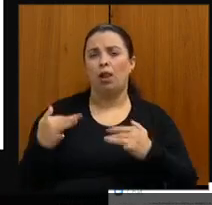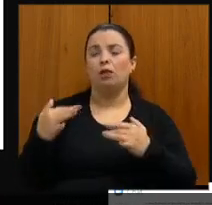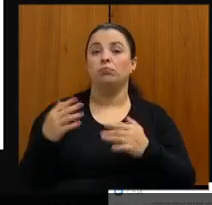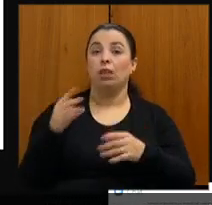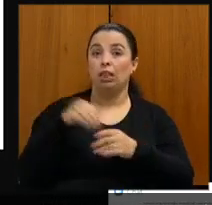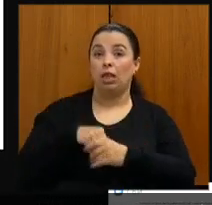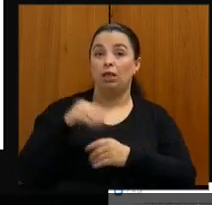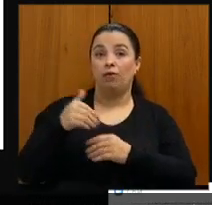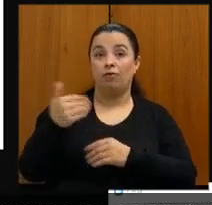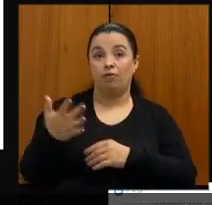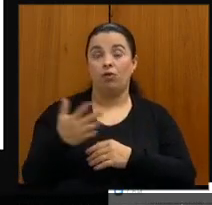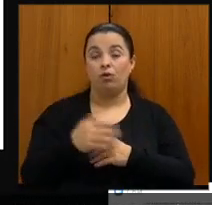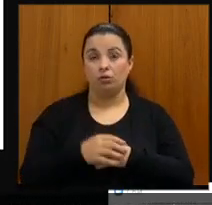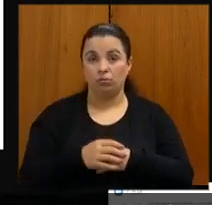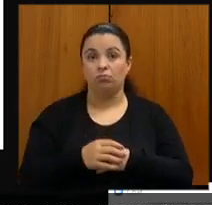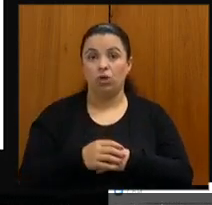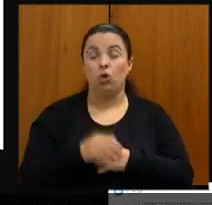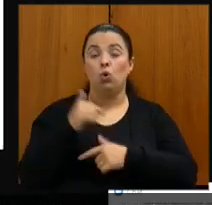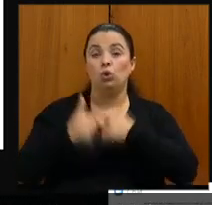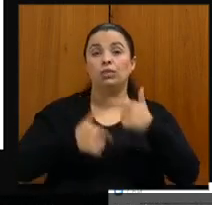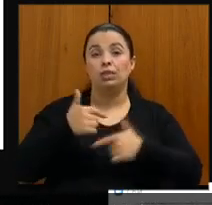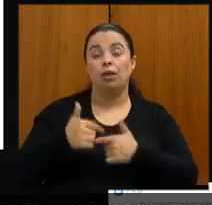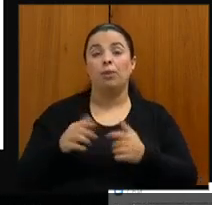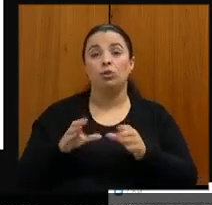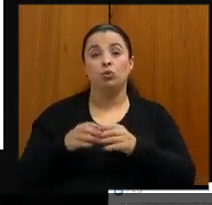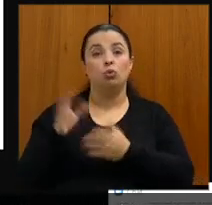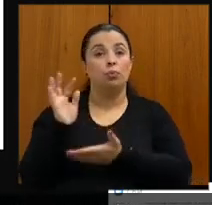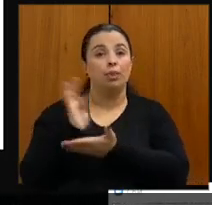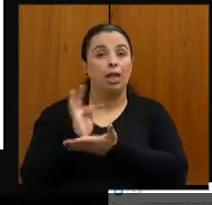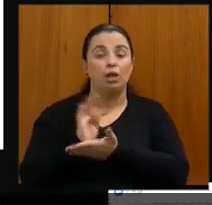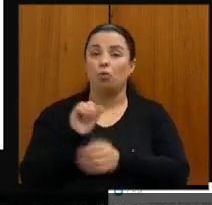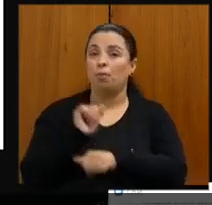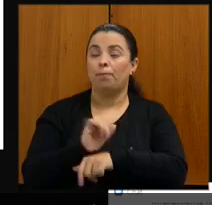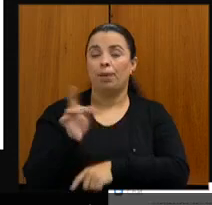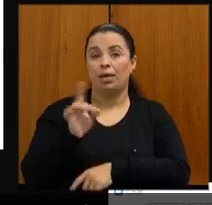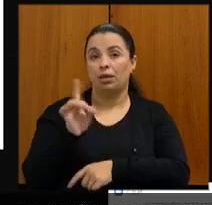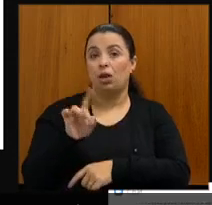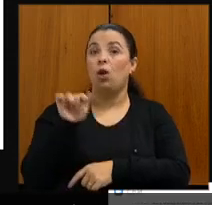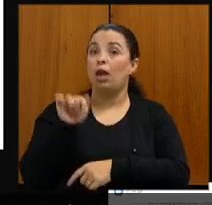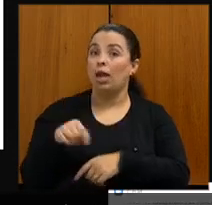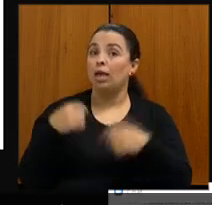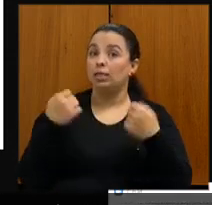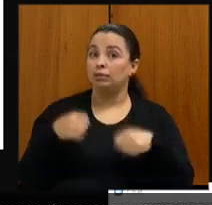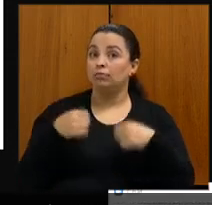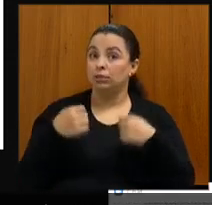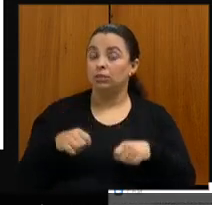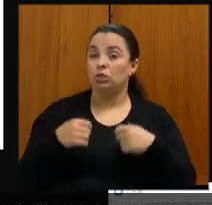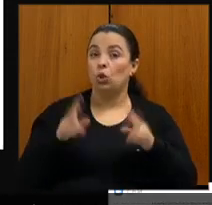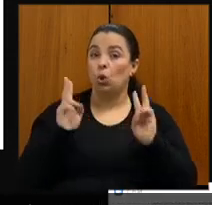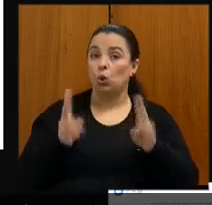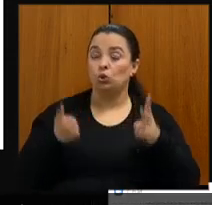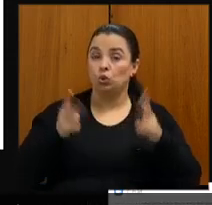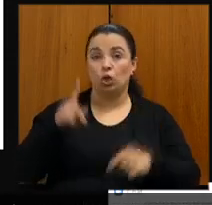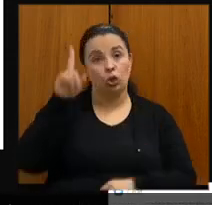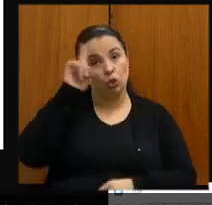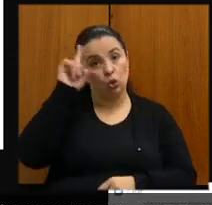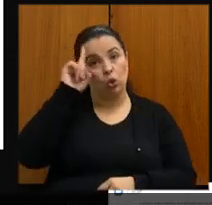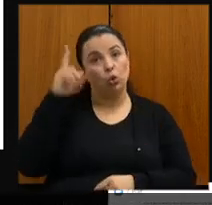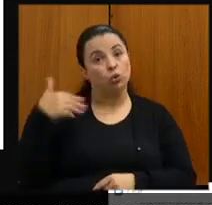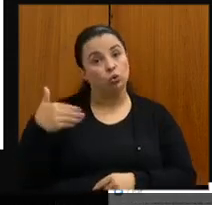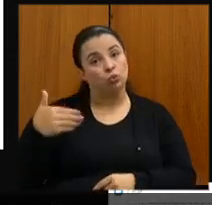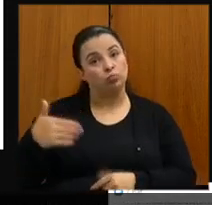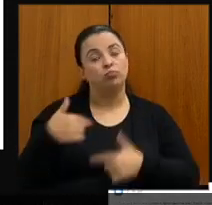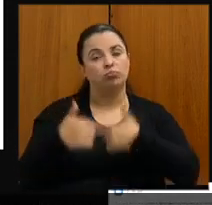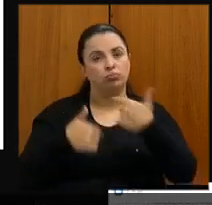fora isso os trabalhos da Equipe técnica Não Param porque elas eles precisam ser feitos todos os dias